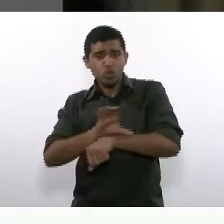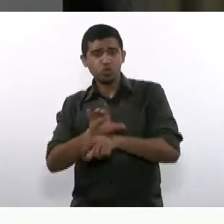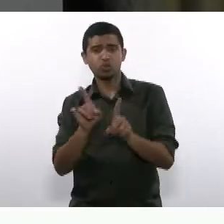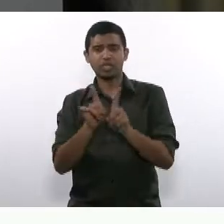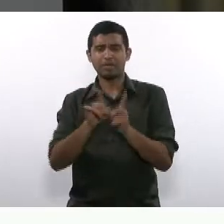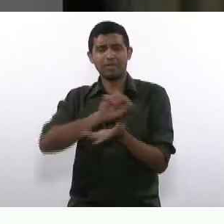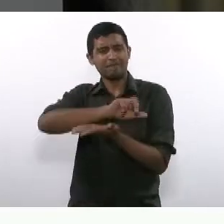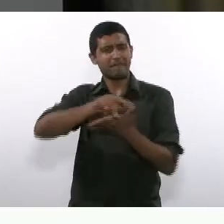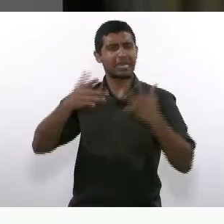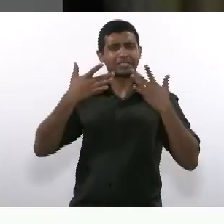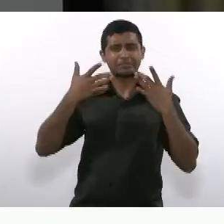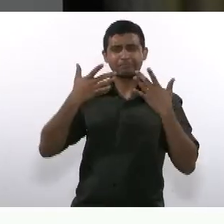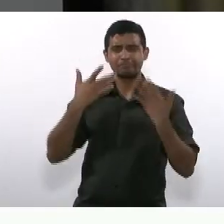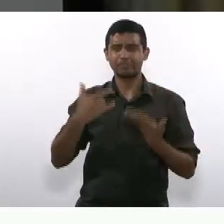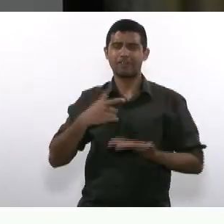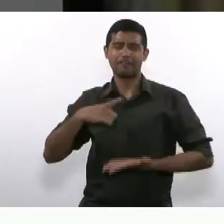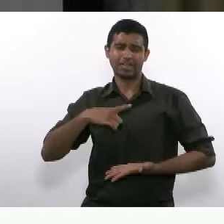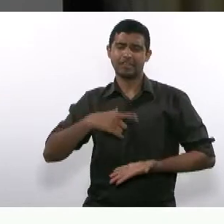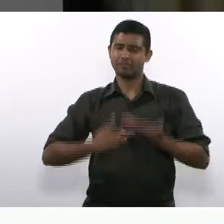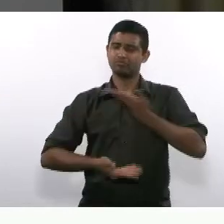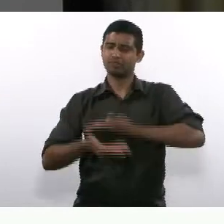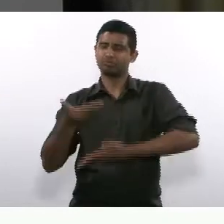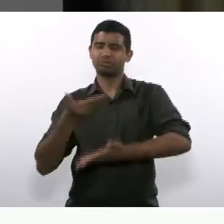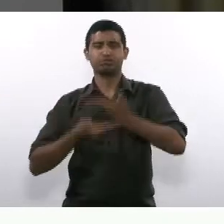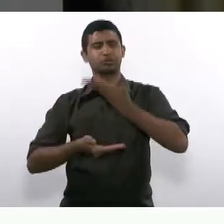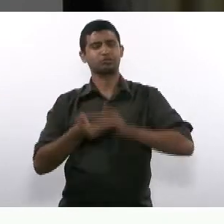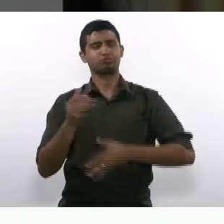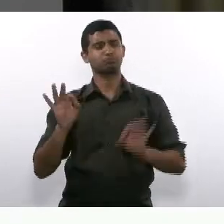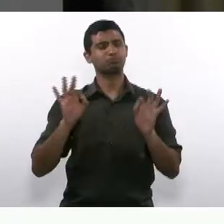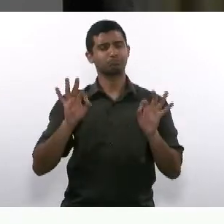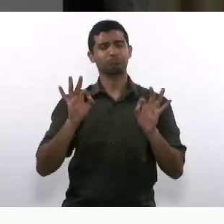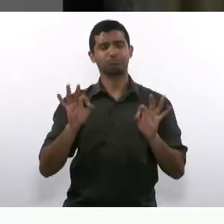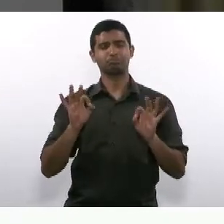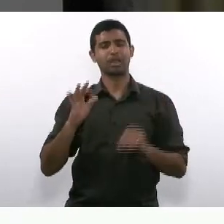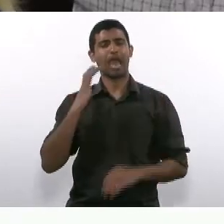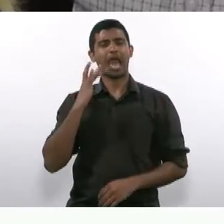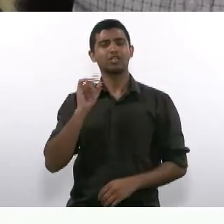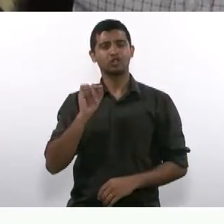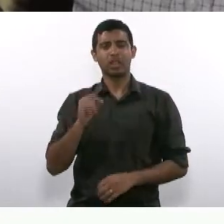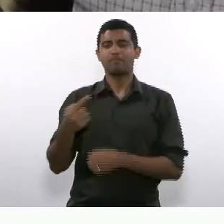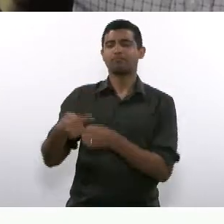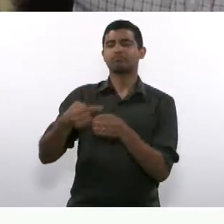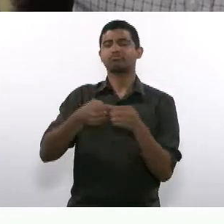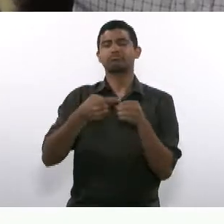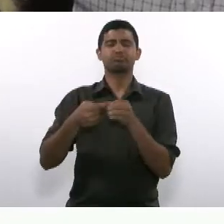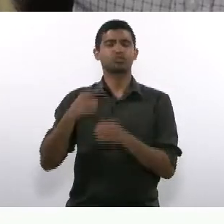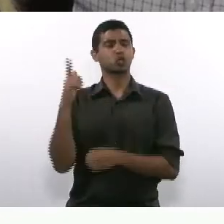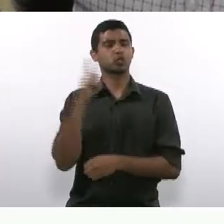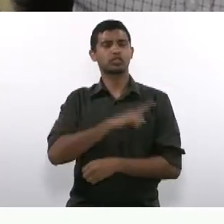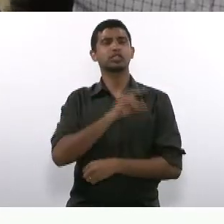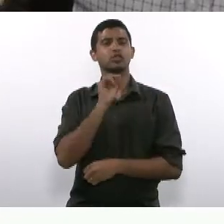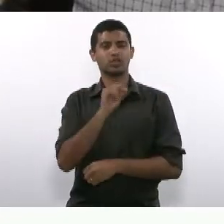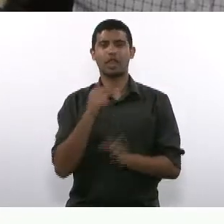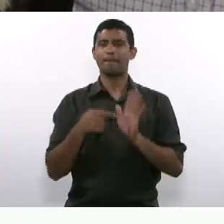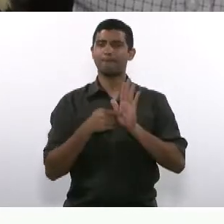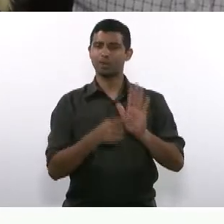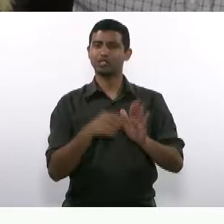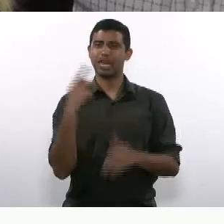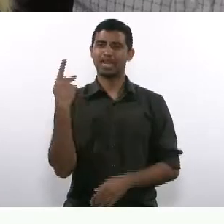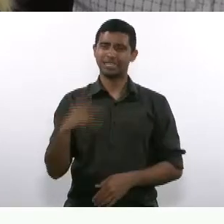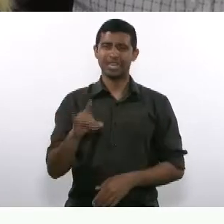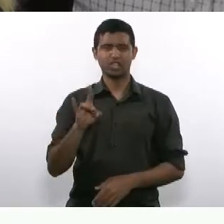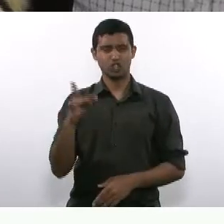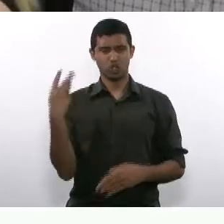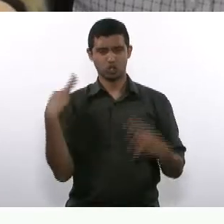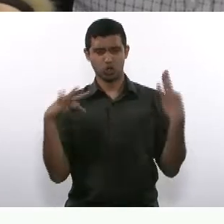houve uma troca muito grande e eu acho que os municípios, quer dizer, conseguiram mostrar um outro lado, que não só o lado